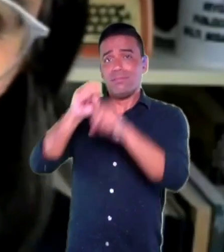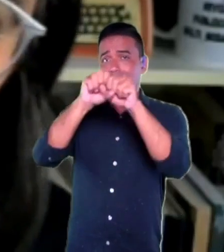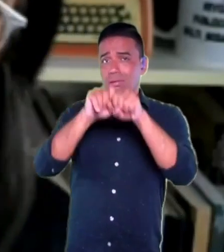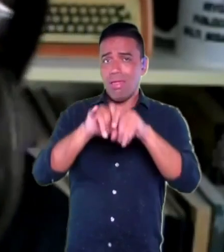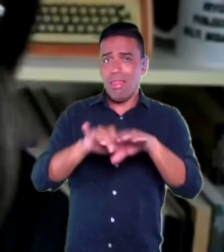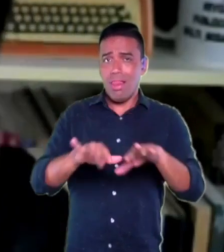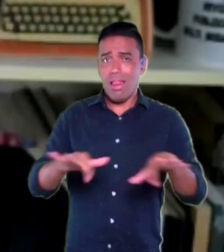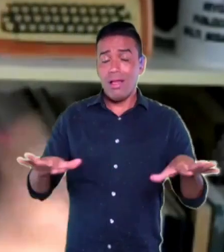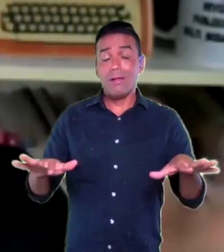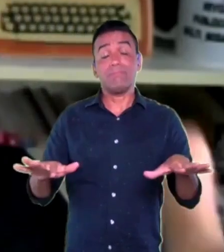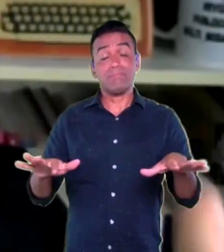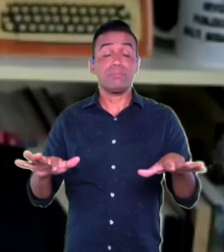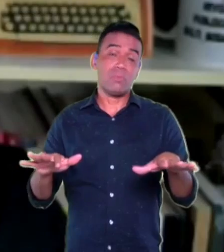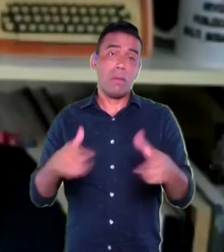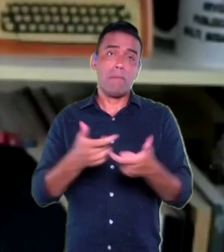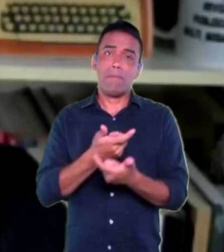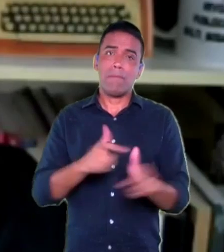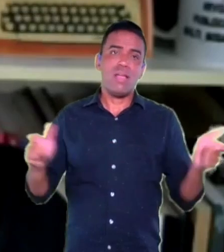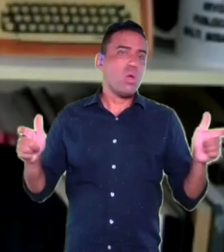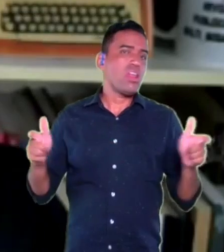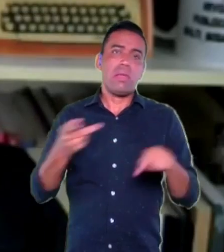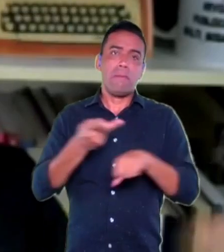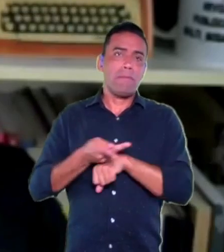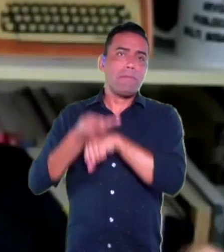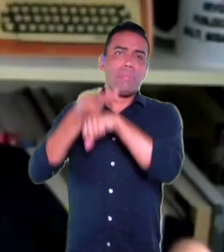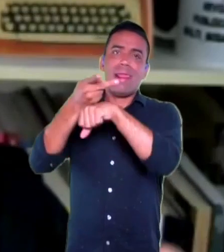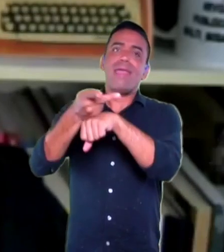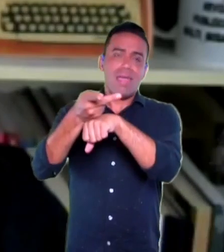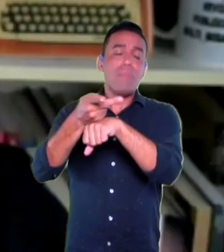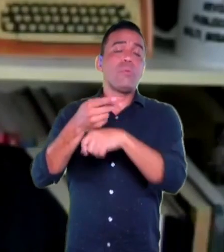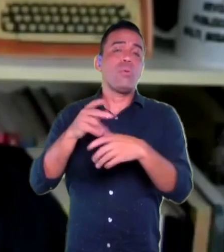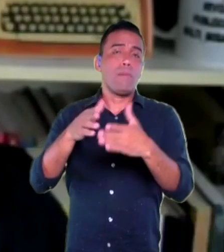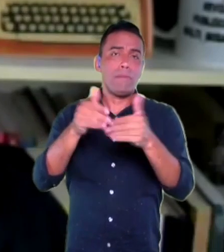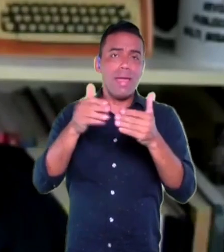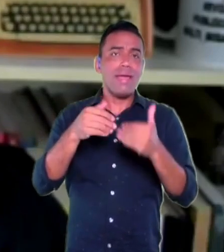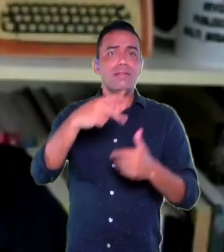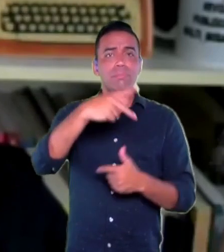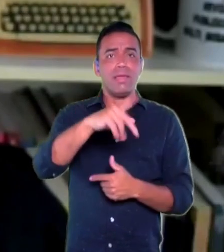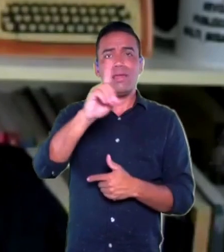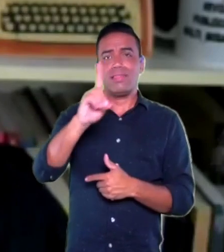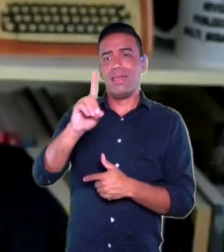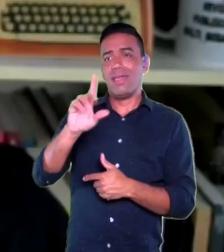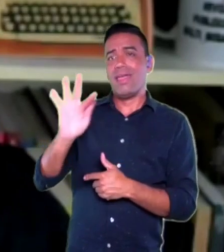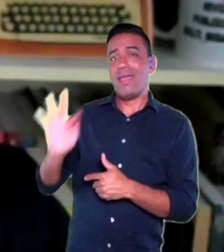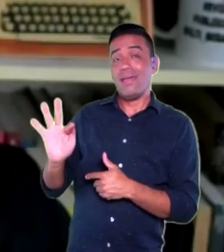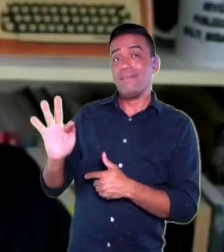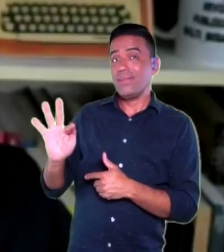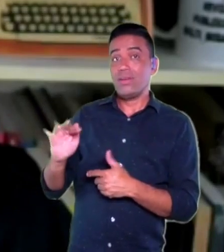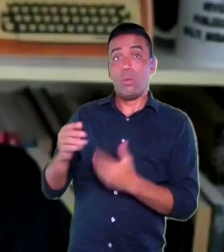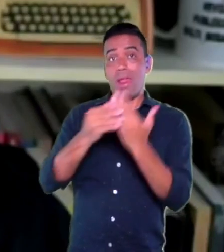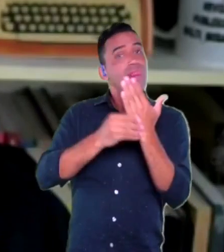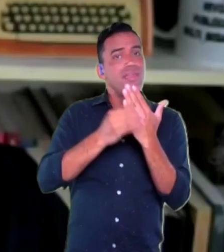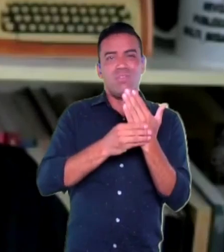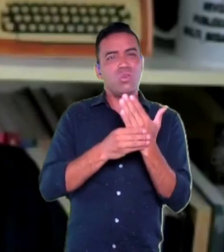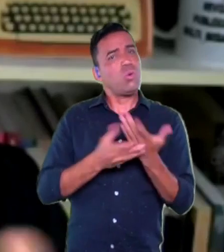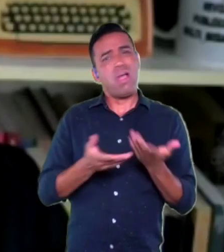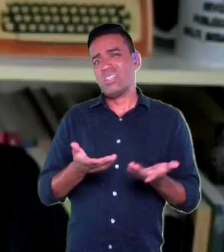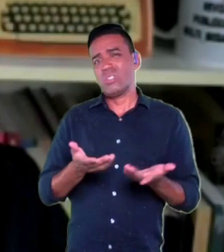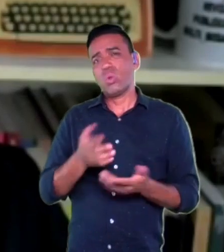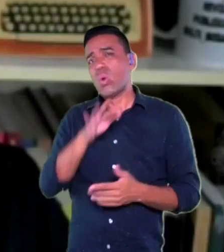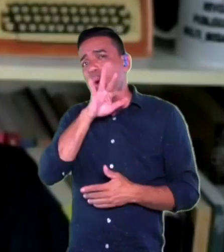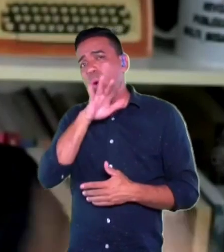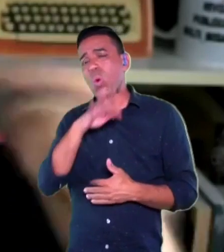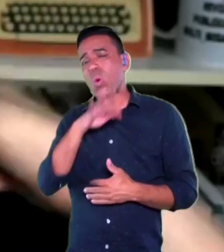para a maioria dos prêmios hoje, por exemplo, pede o PDF, não pede o livro, que é uma pena, porque um livro